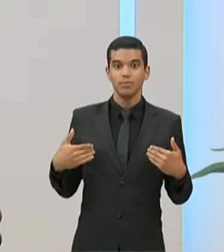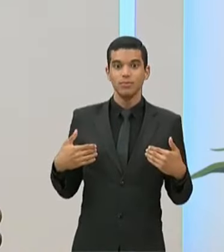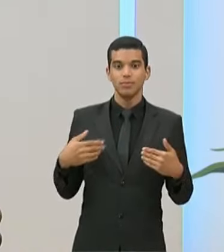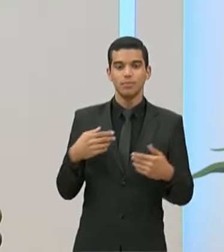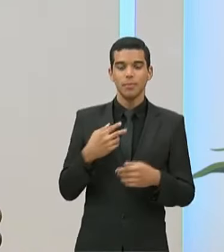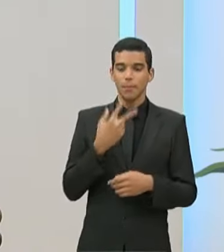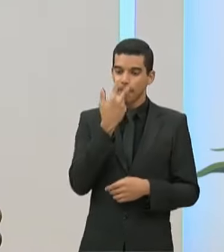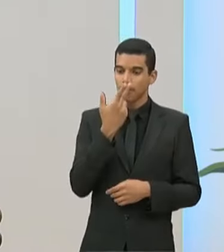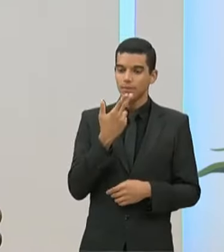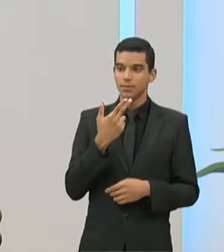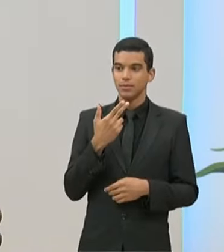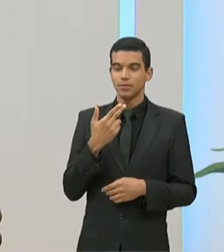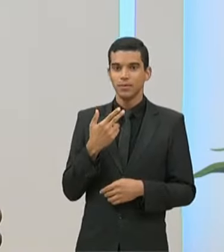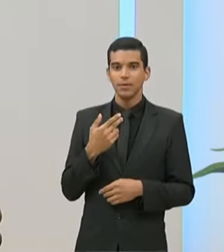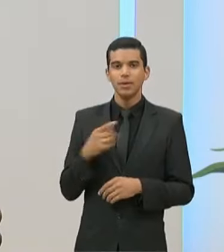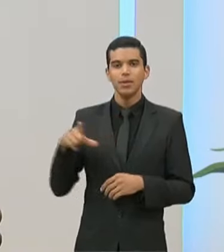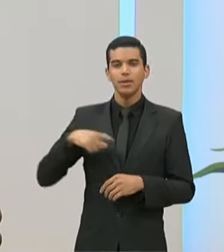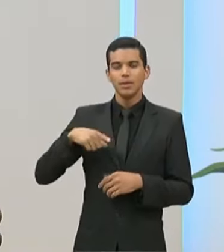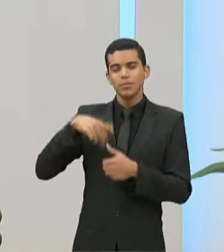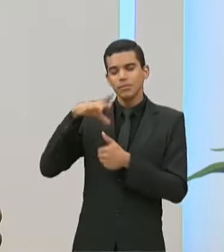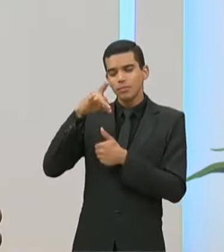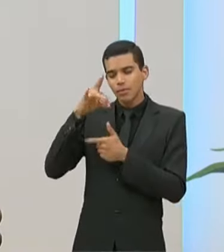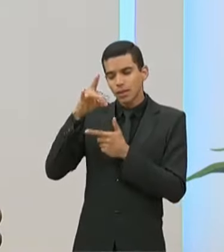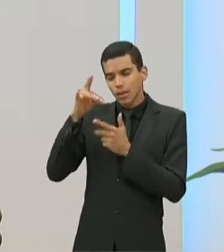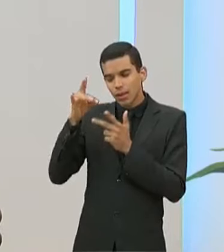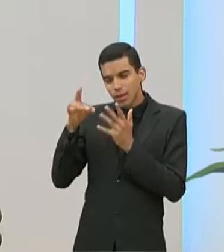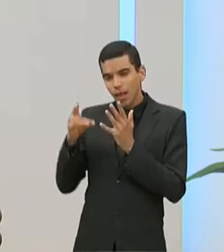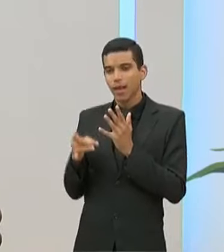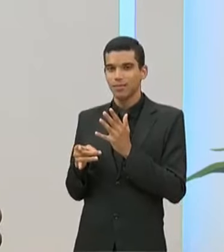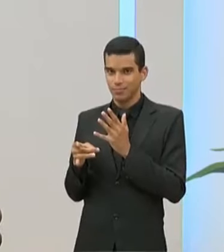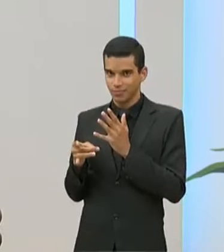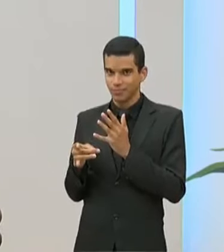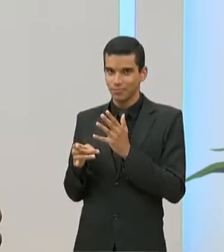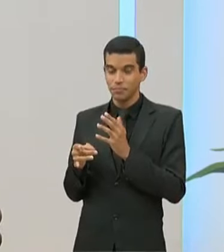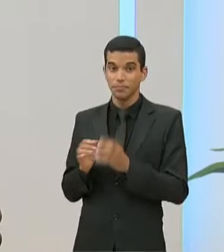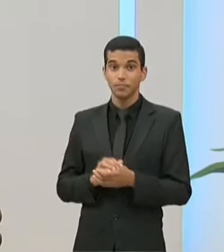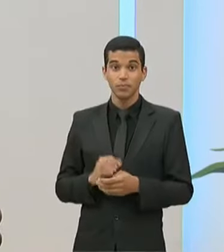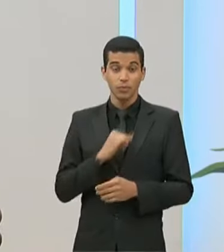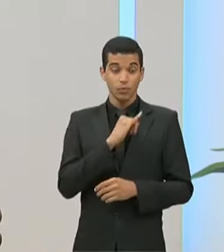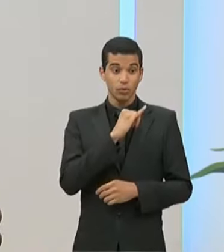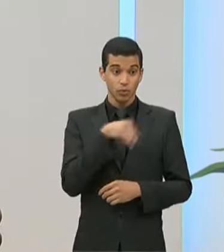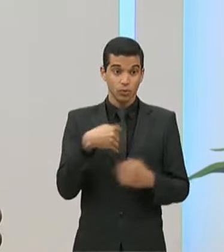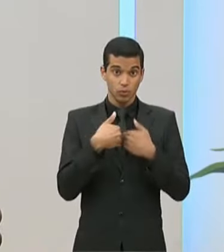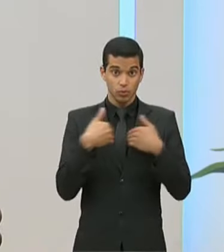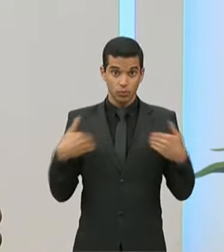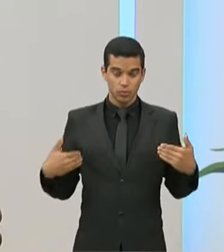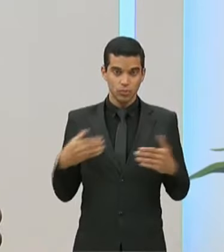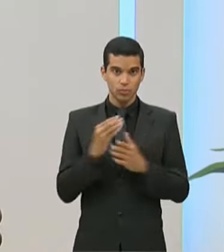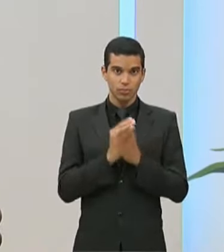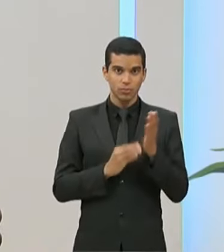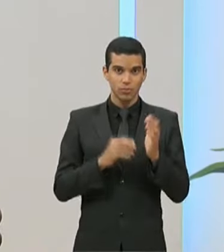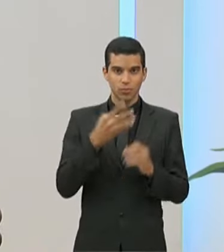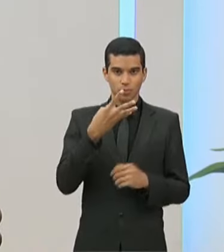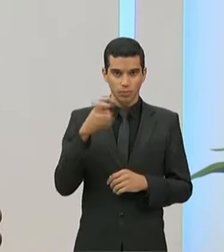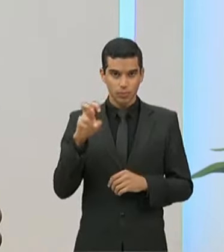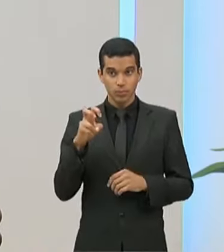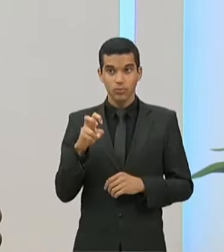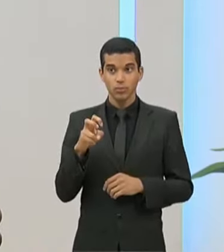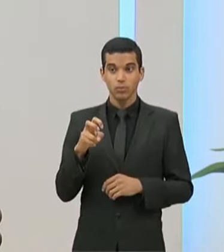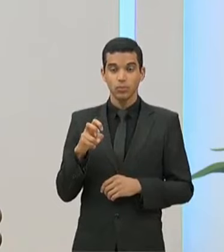falada com pormenores. José, no capítulo 45, dá-se a conhecer a seus